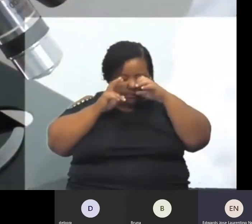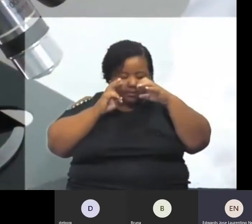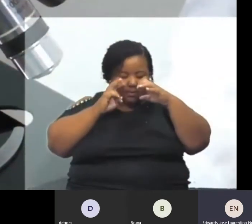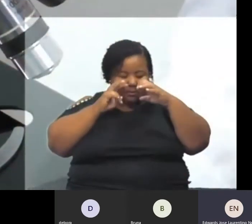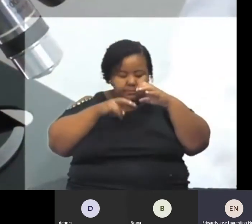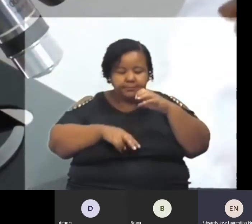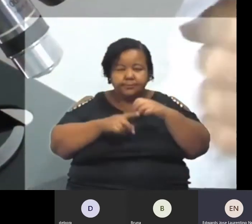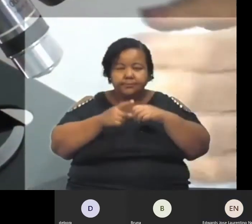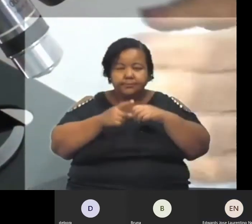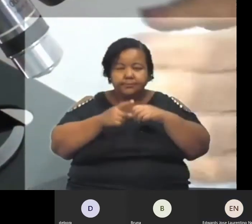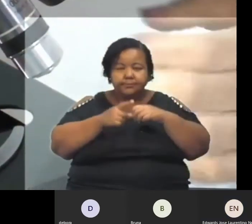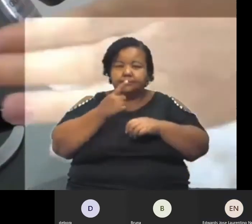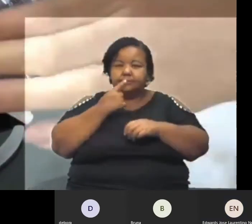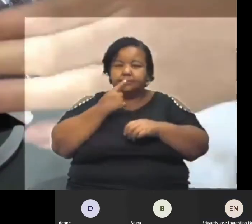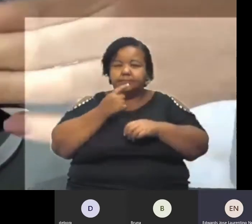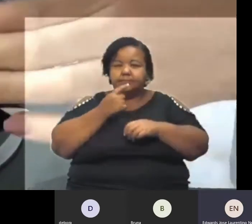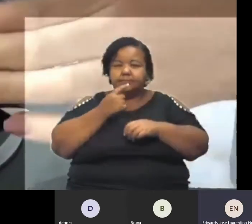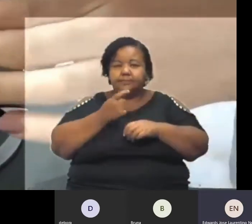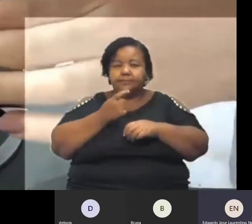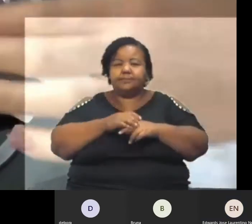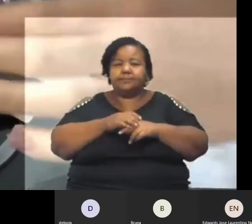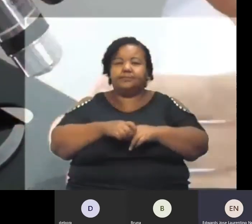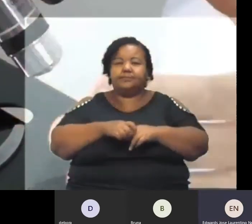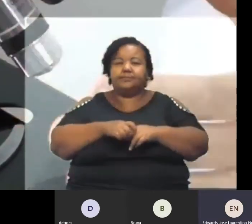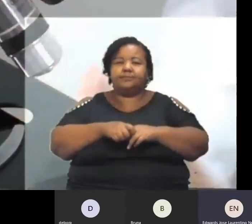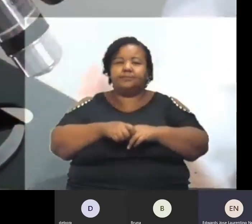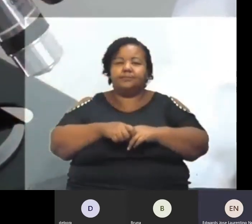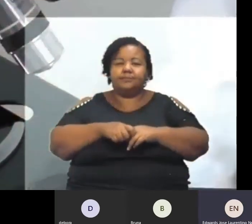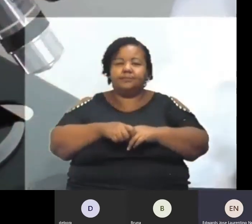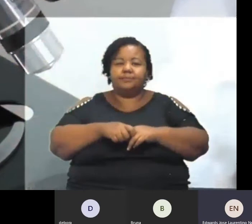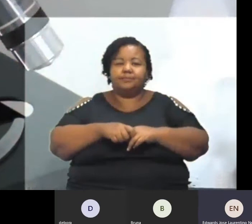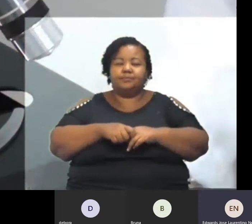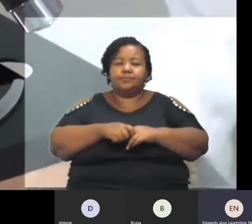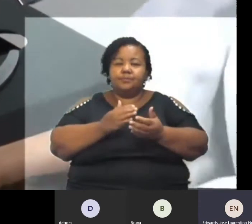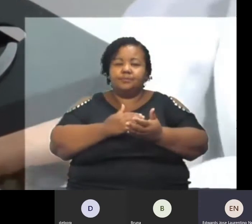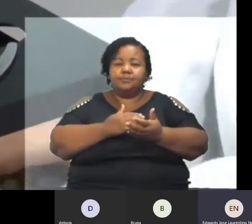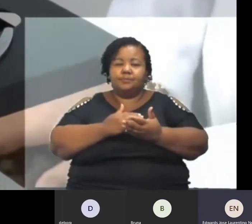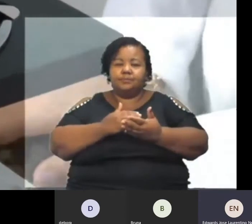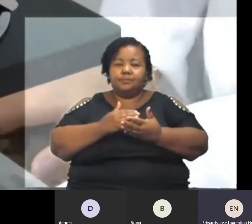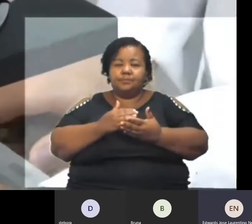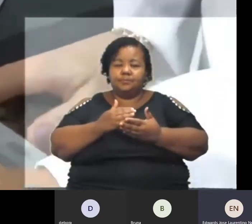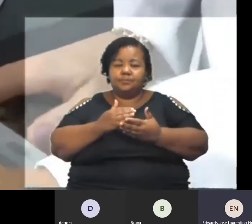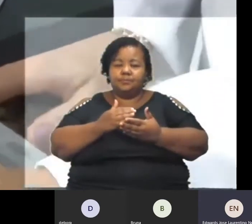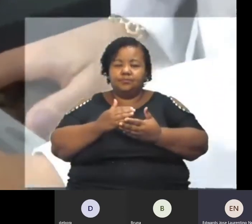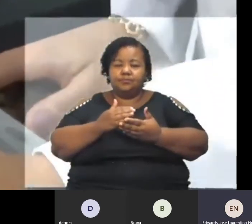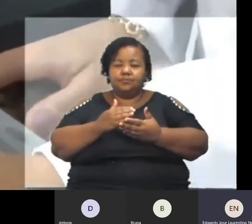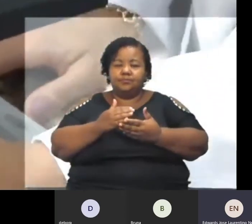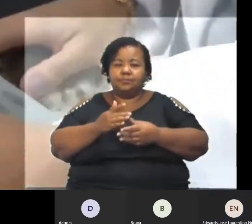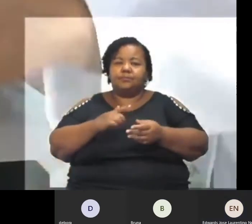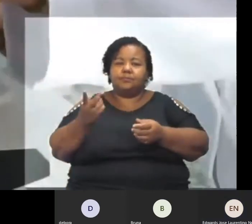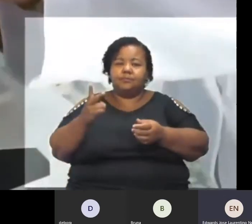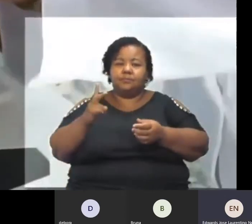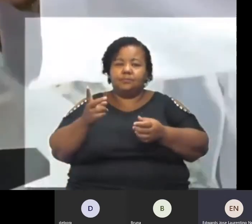posicionar a objetiva vermelha. Bom, para começar a focar, nós temos 2 parafusos